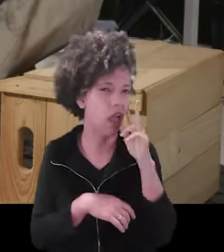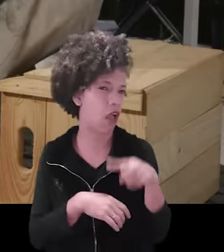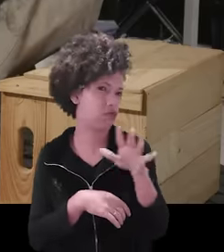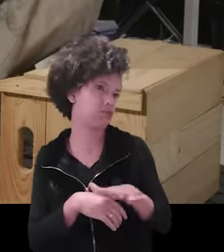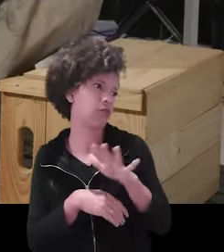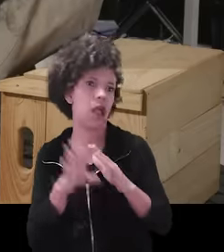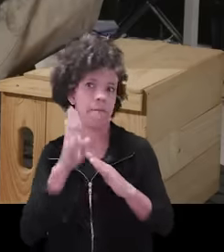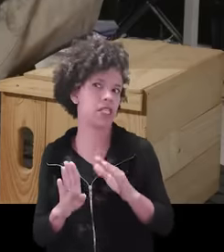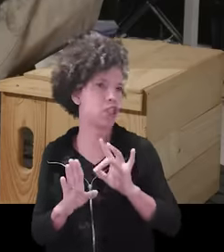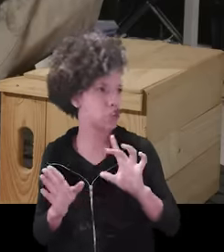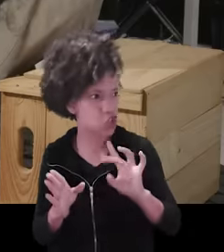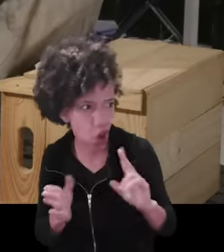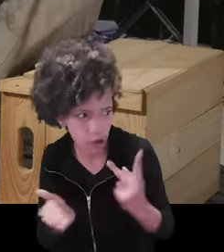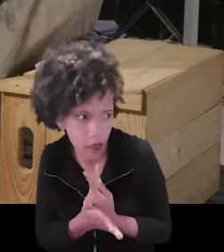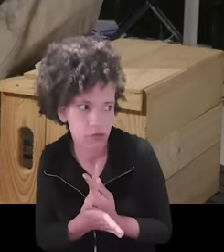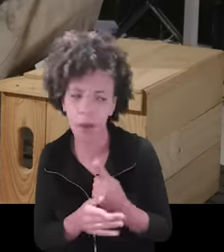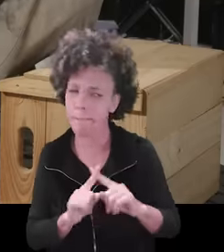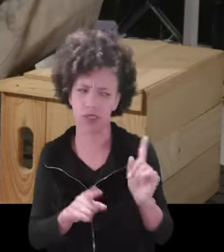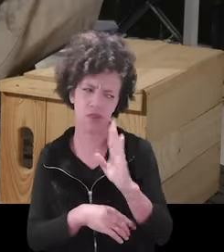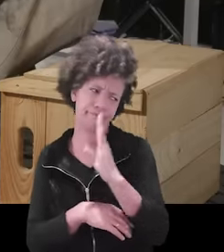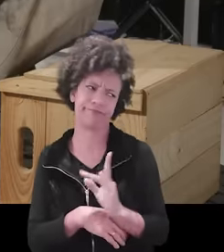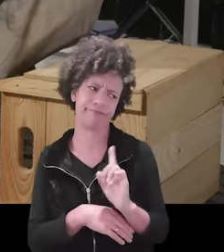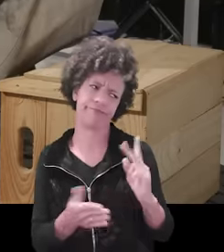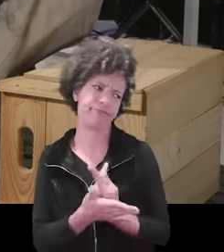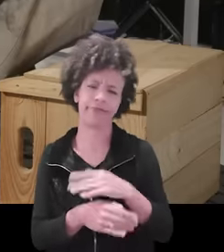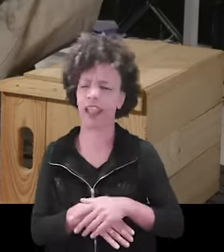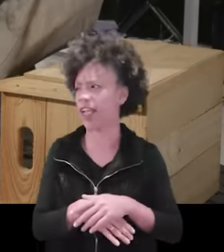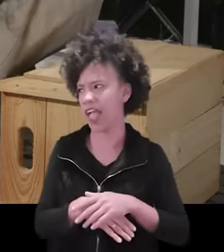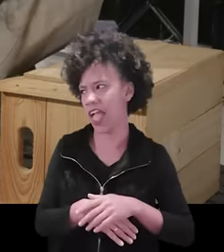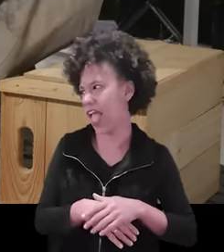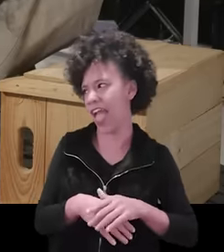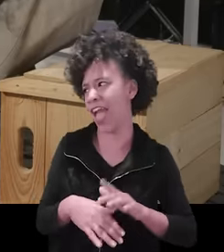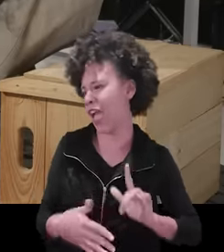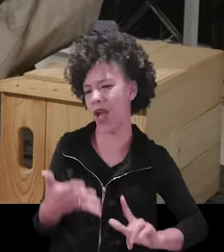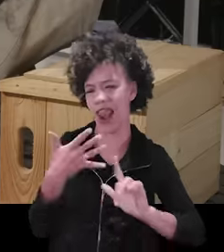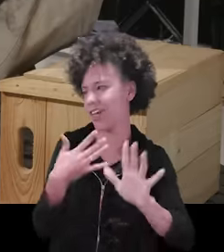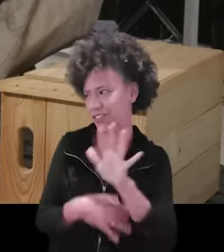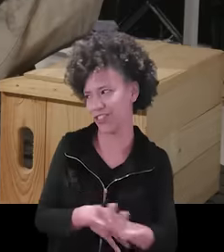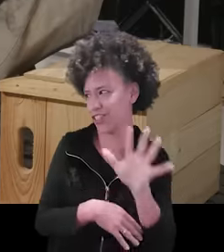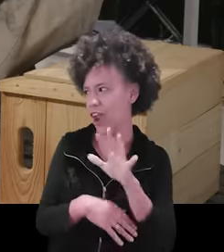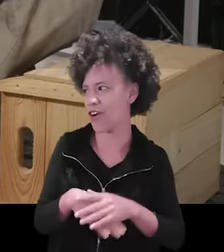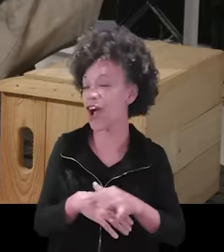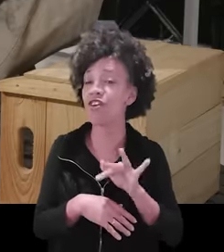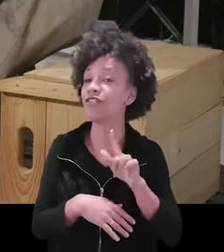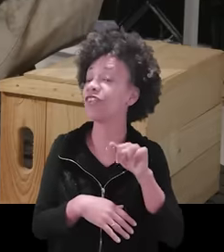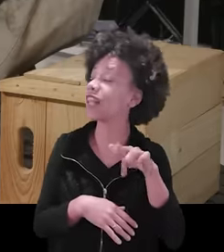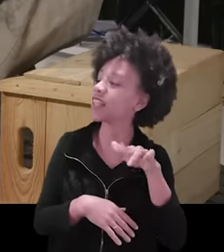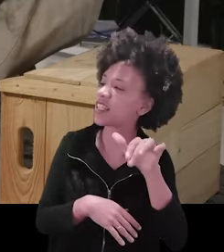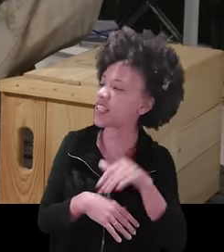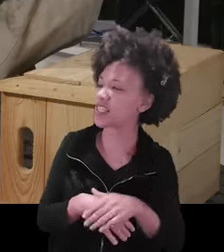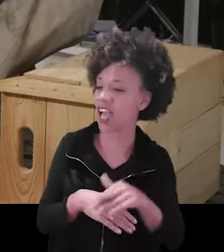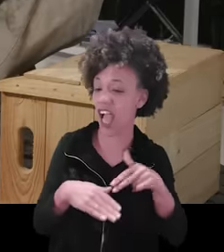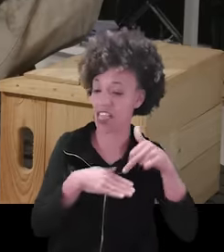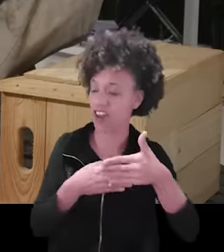né que o nosso povo faz coisa errada mas gente não é só o nosso porte geral o mesmo finlandaise